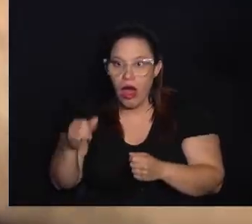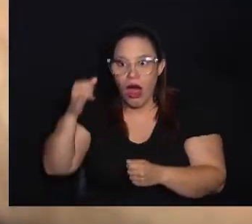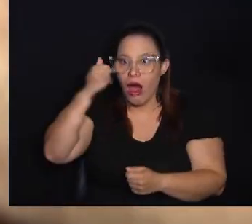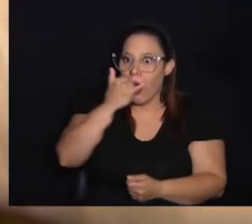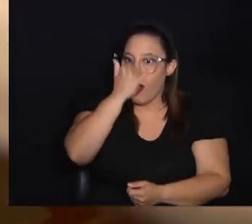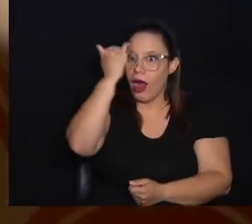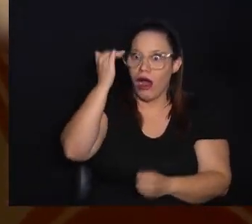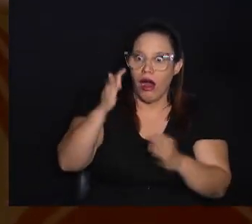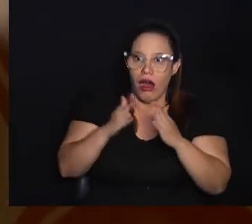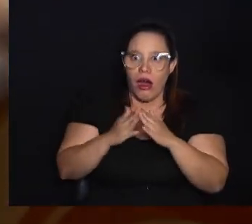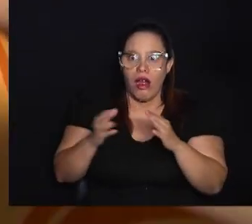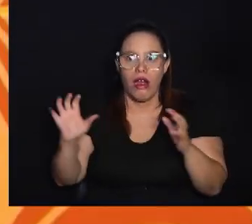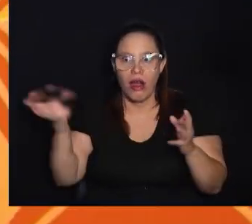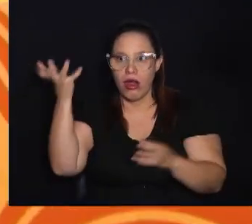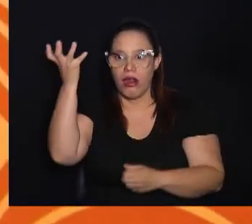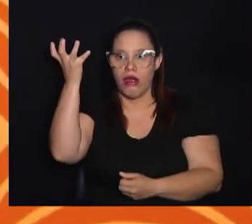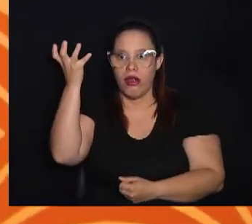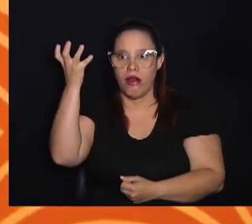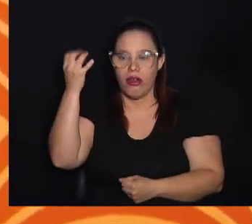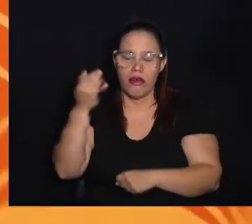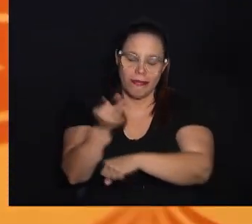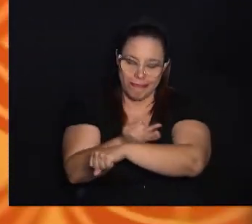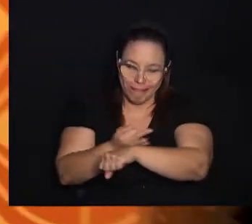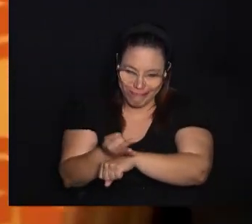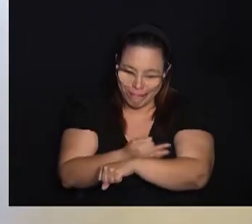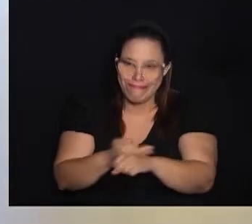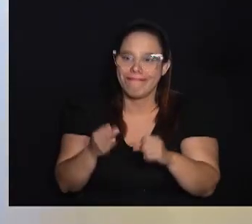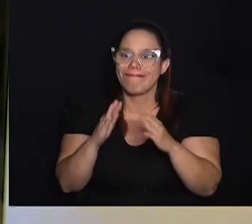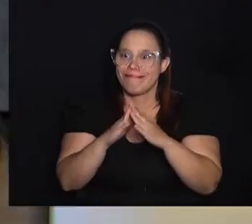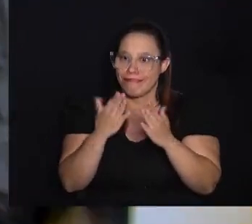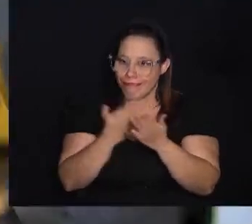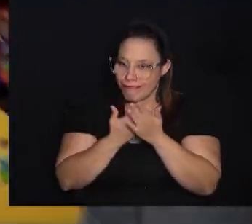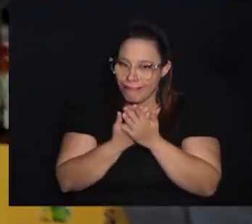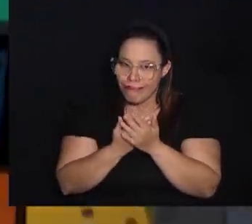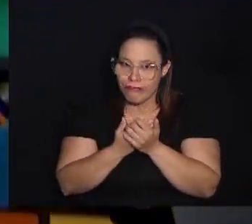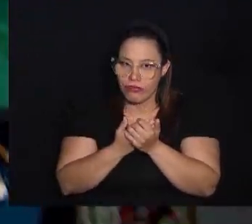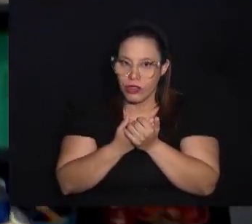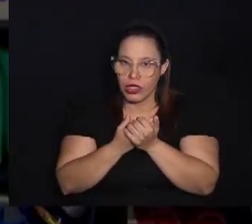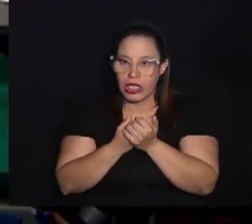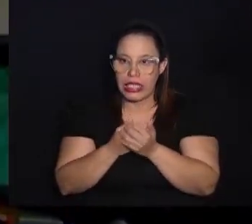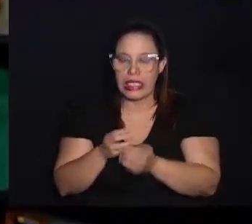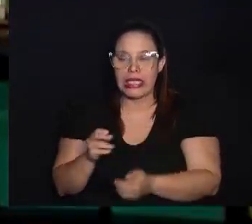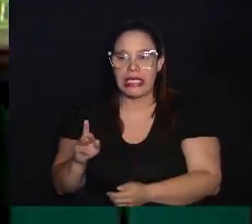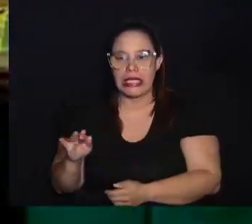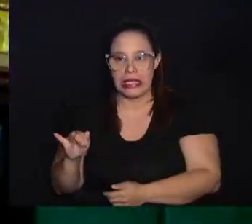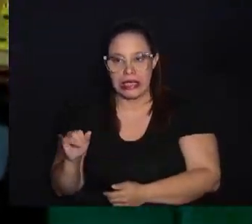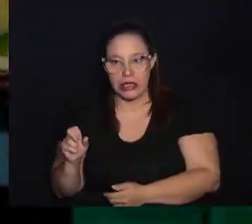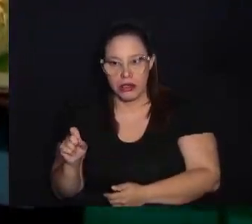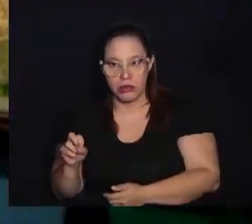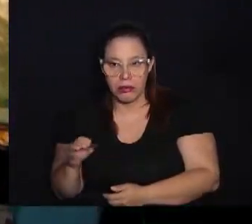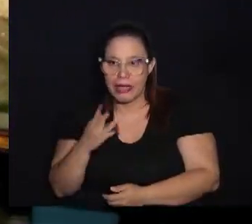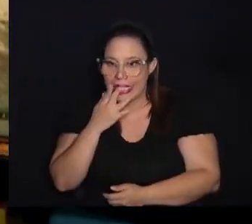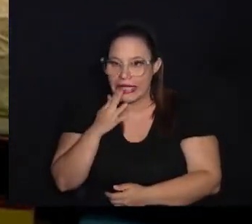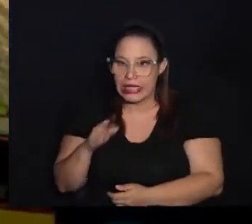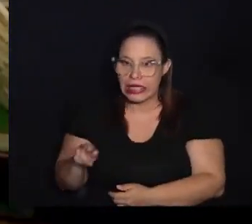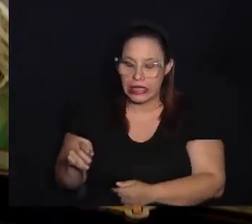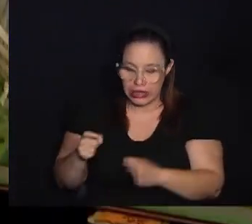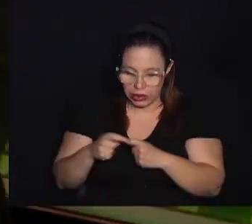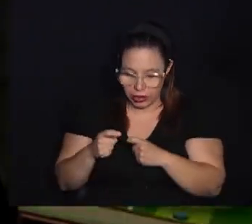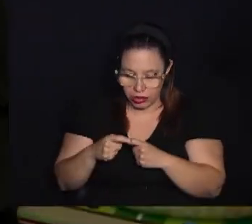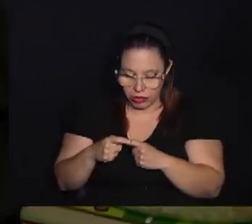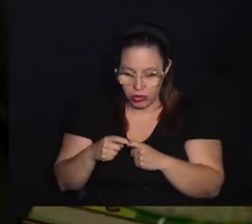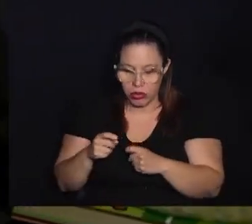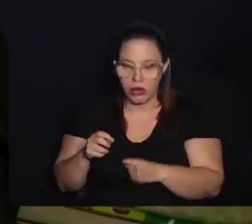acontecer. Ainda mais no período de férias escolares. Segundo a Sociedade Brasileira de Pediatria, os acidentes